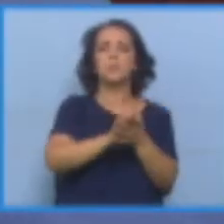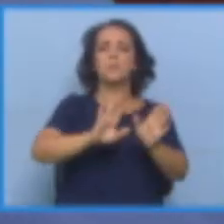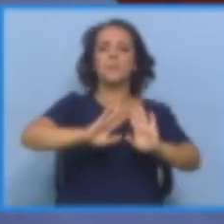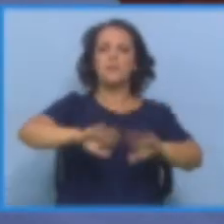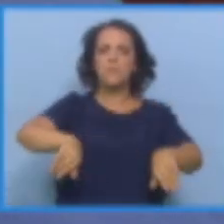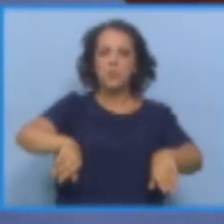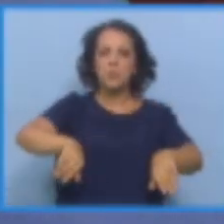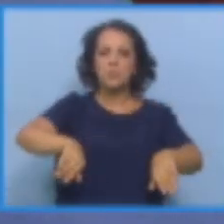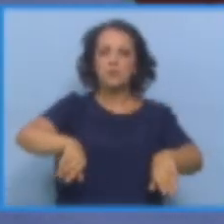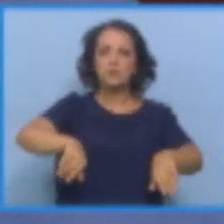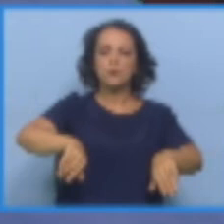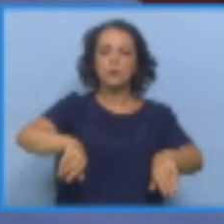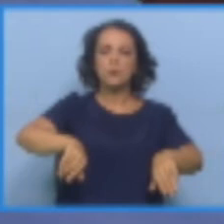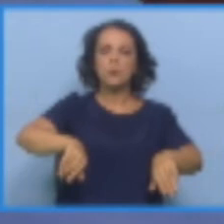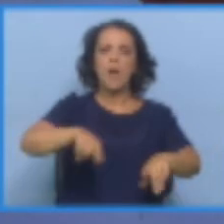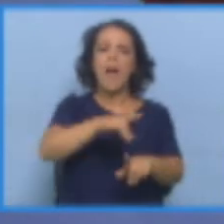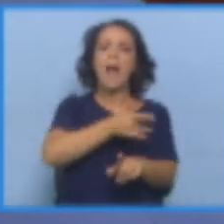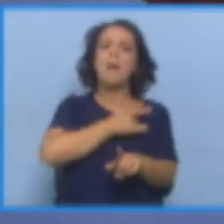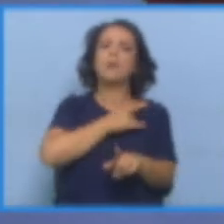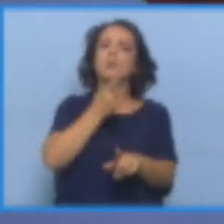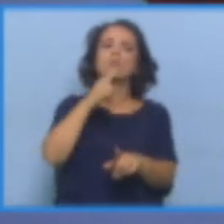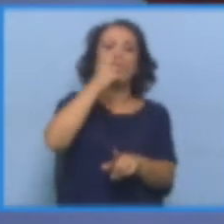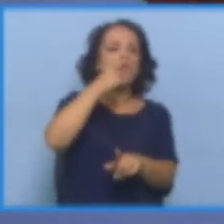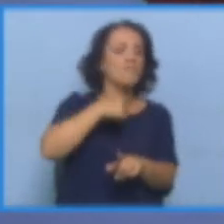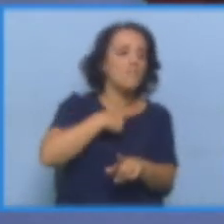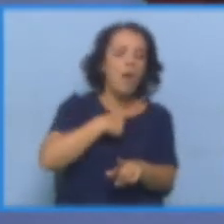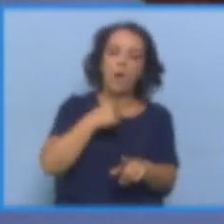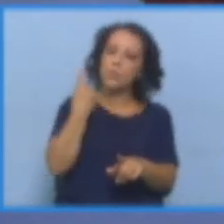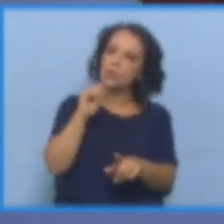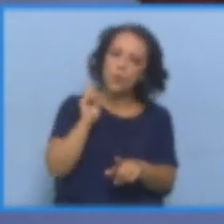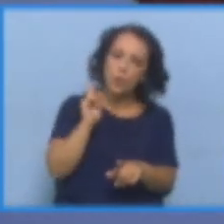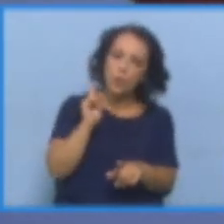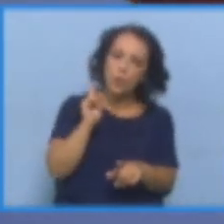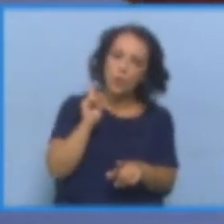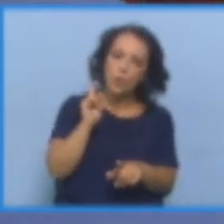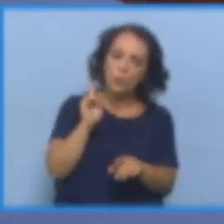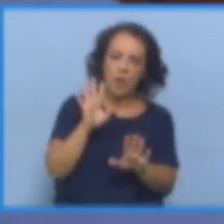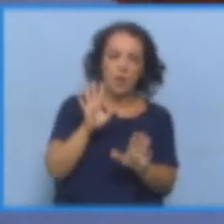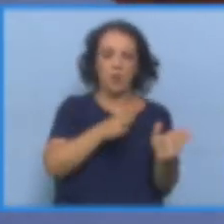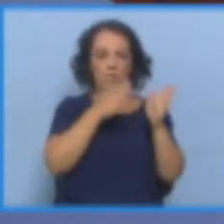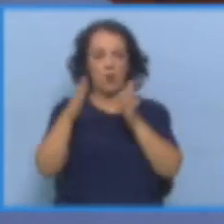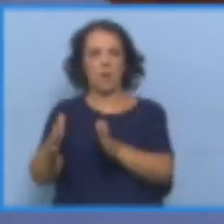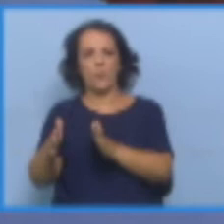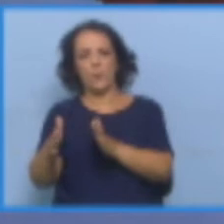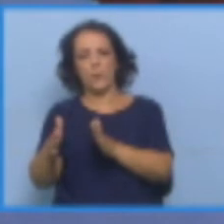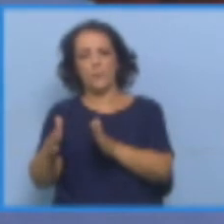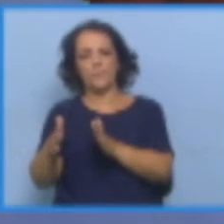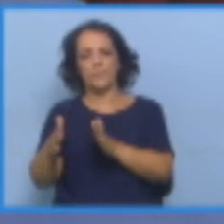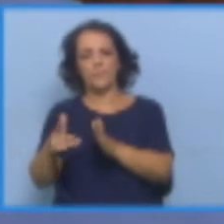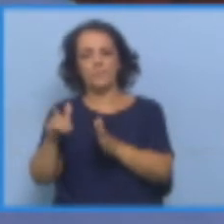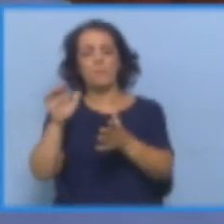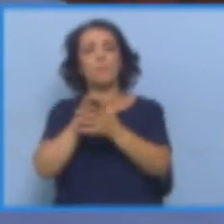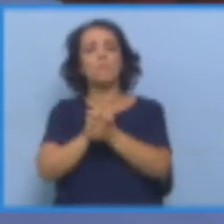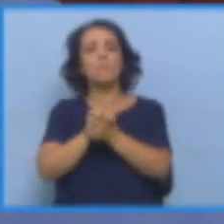divórcio não é o amor, que é o fracasso do amor, digamos assim. E quando esse